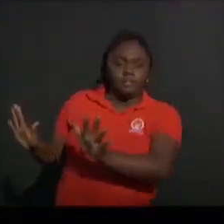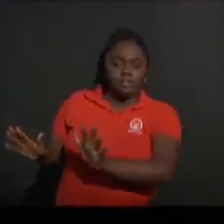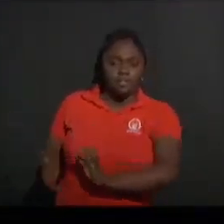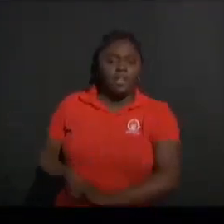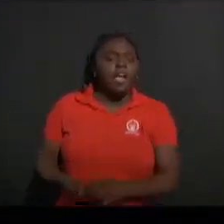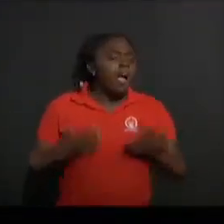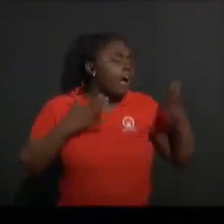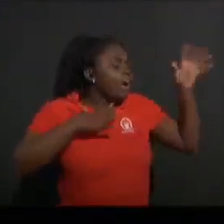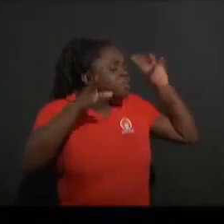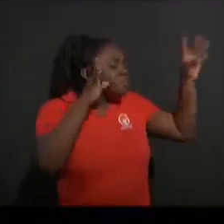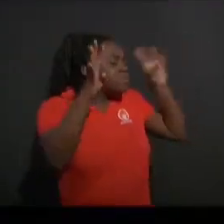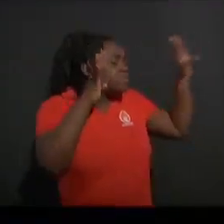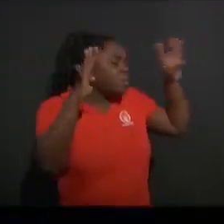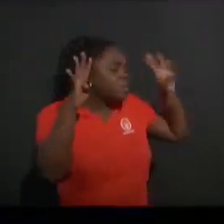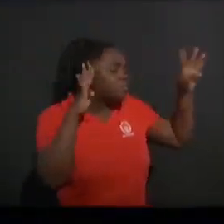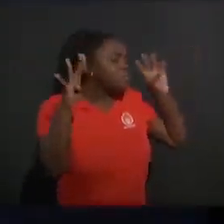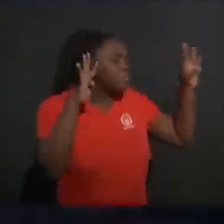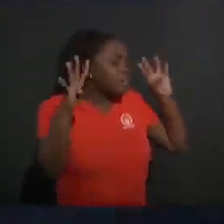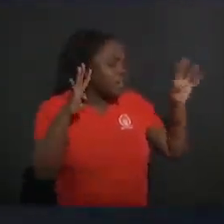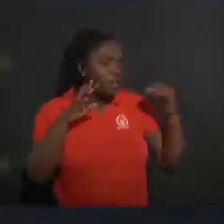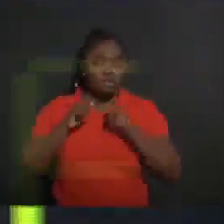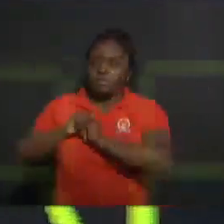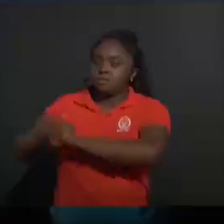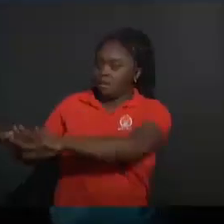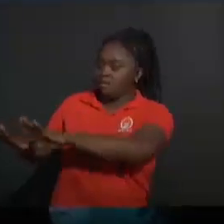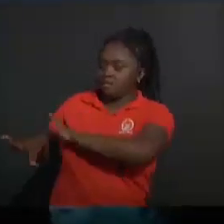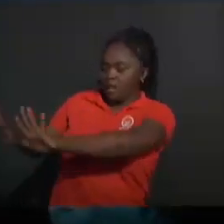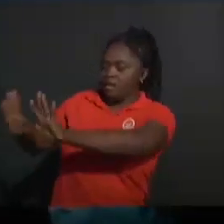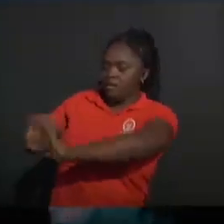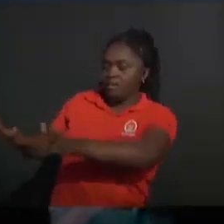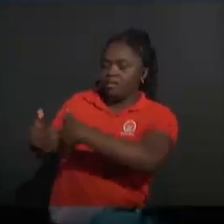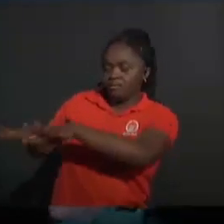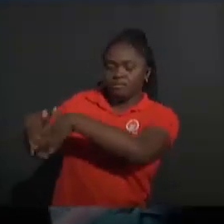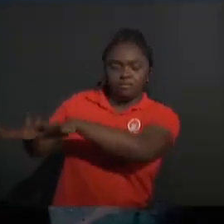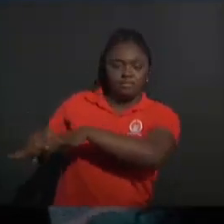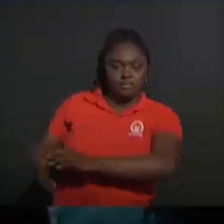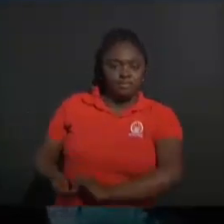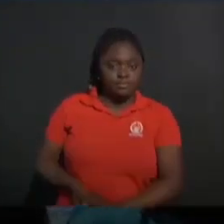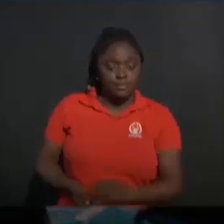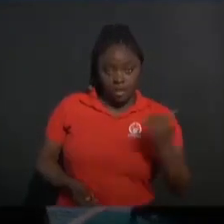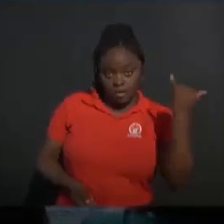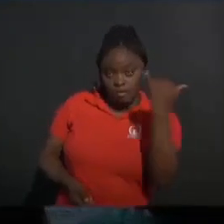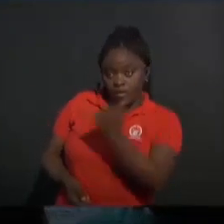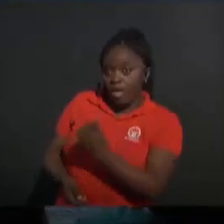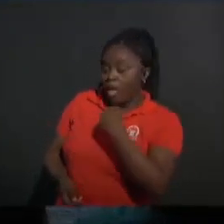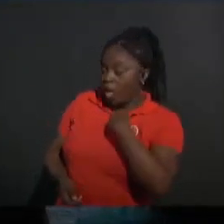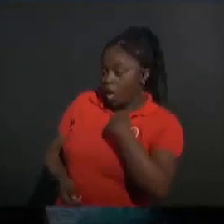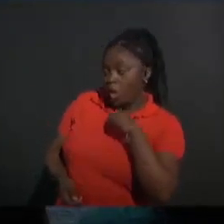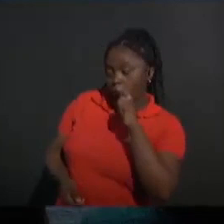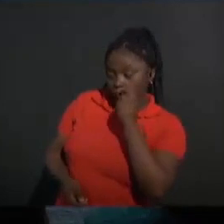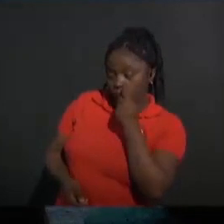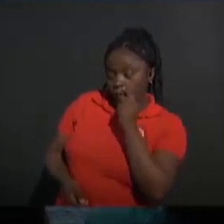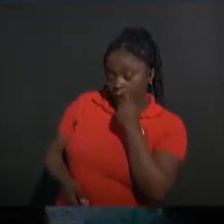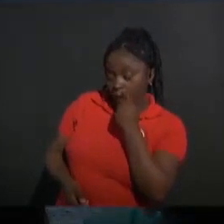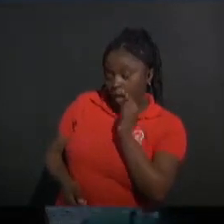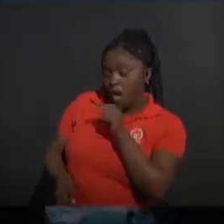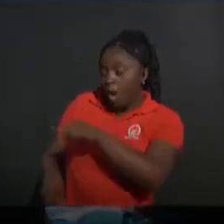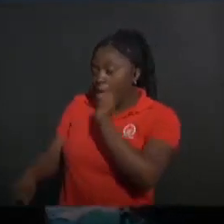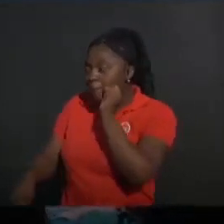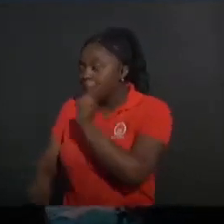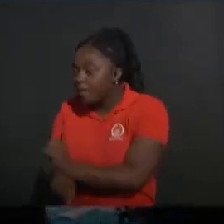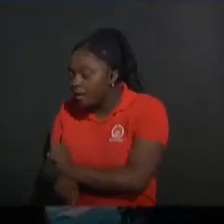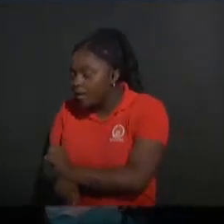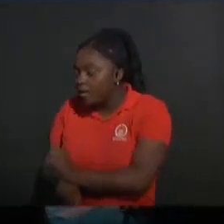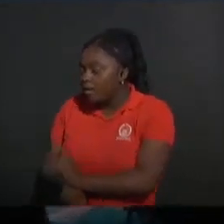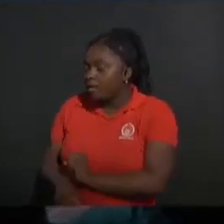ai meu sonho, meu sonho, ai meu sonho, falei, ai sai. Eu falei com a pessoa, eu vou cutucar o nariz, sabe, você parar de ficar com essa coisa